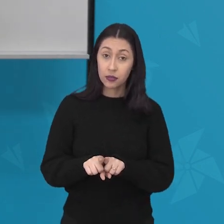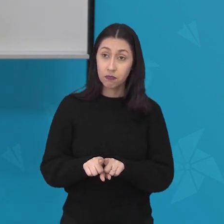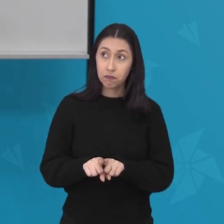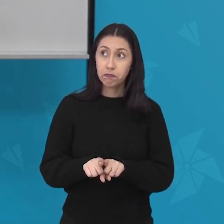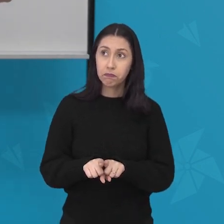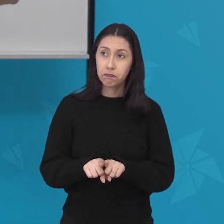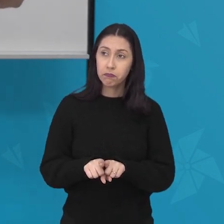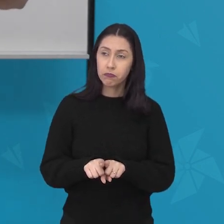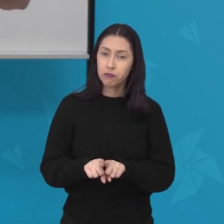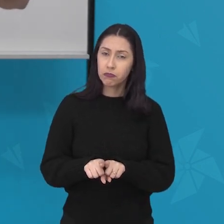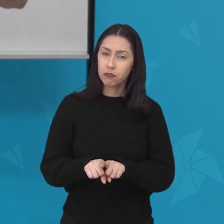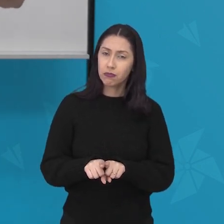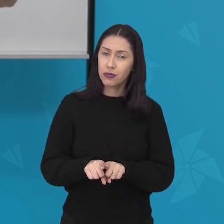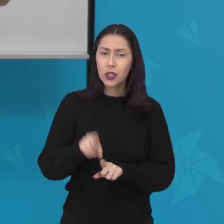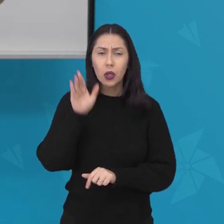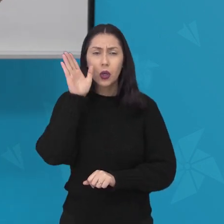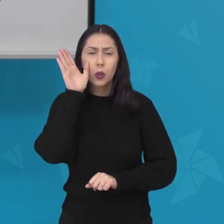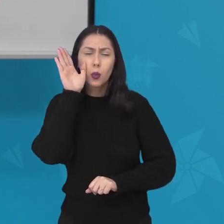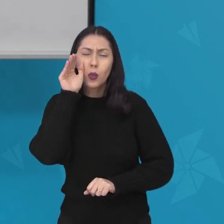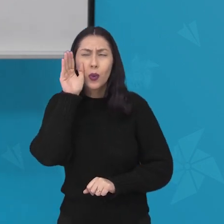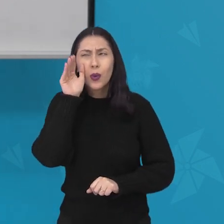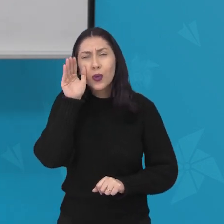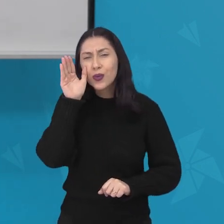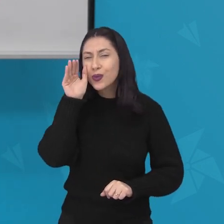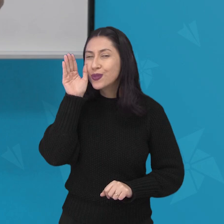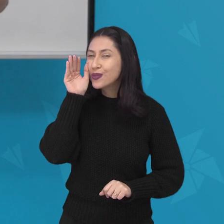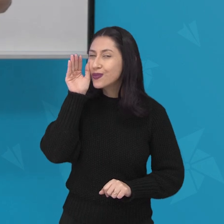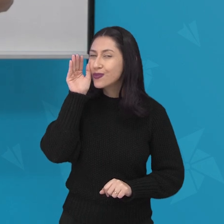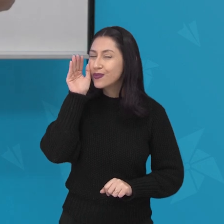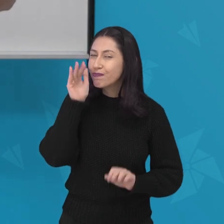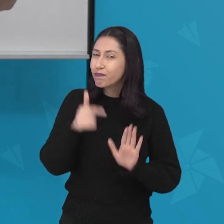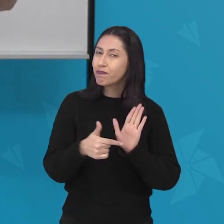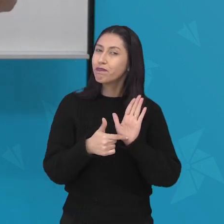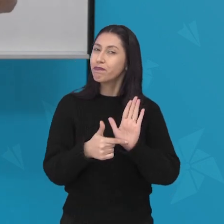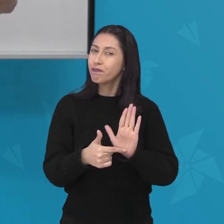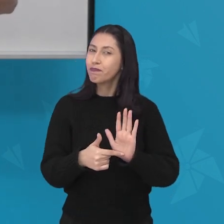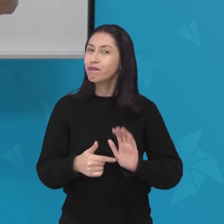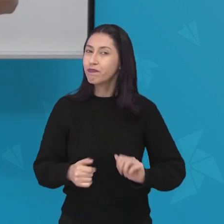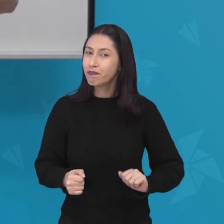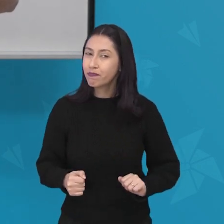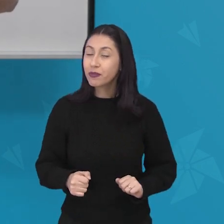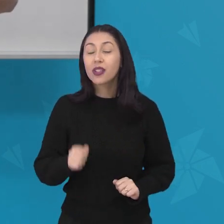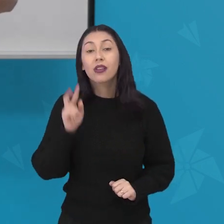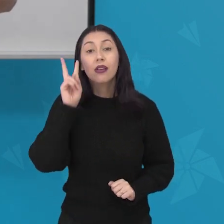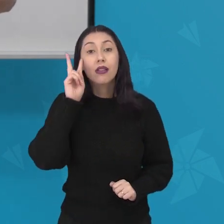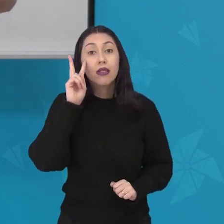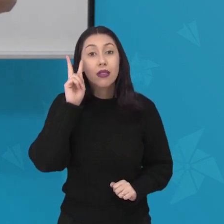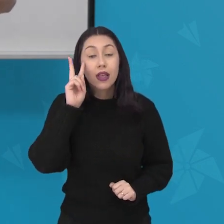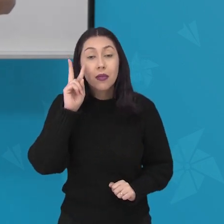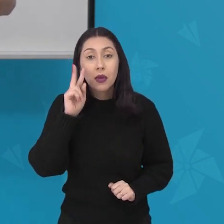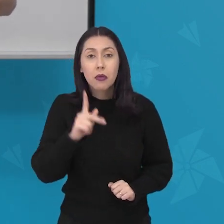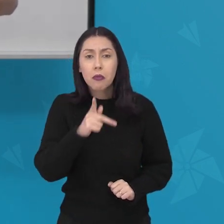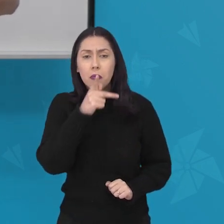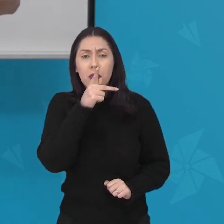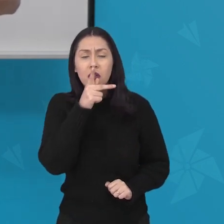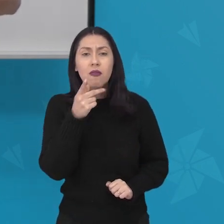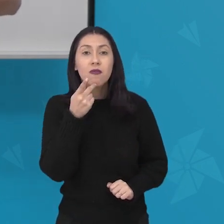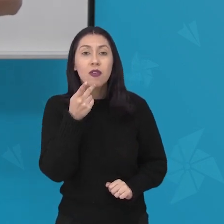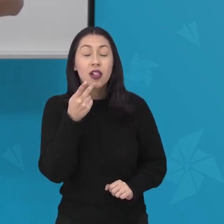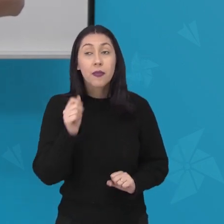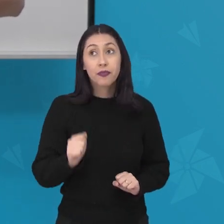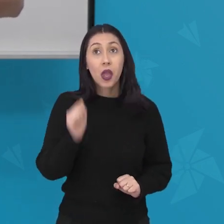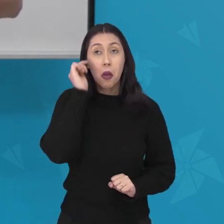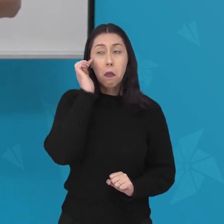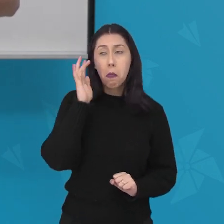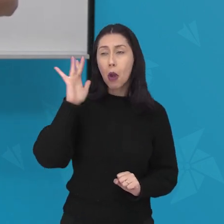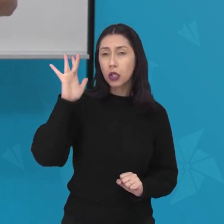tempo, eu acho que tem uma coisa muito curiosa para trazer vocês para esse texto. Lembra quando Platão fala assim, ó,